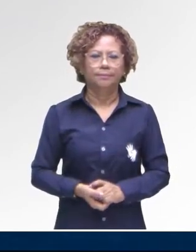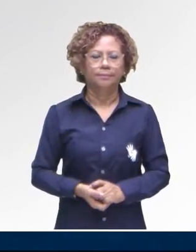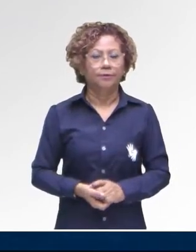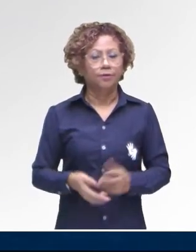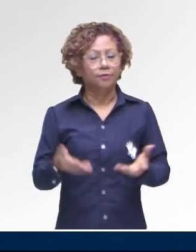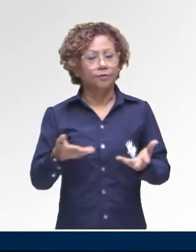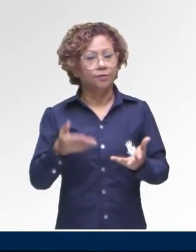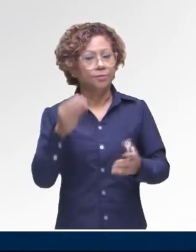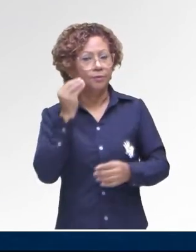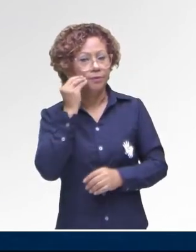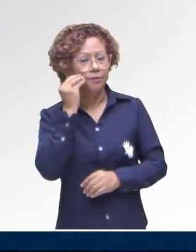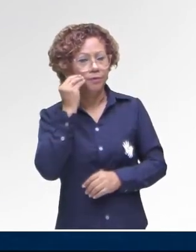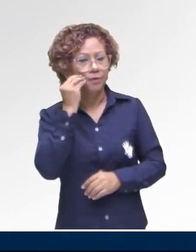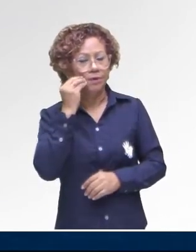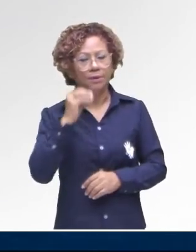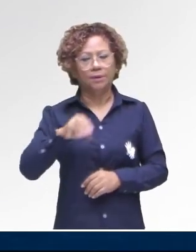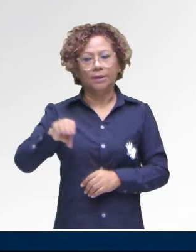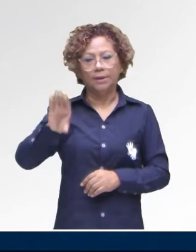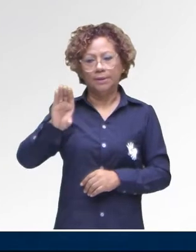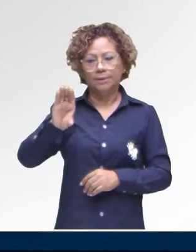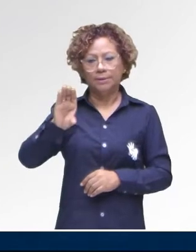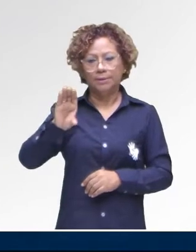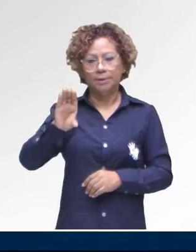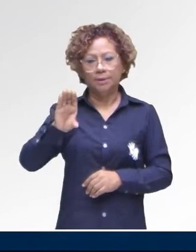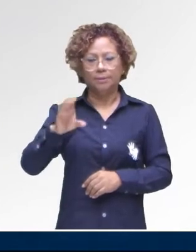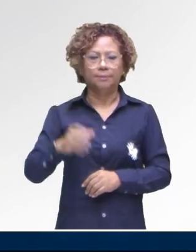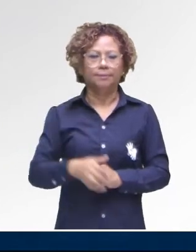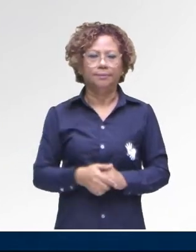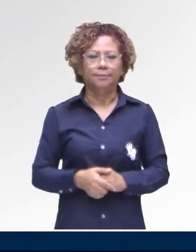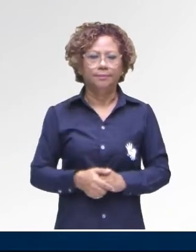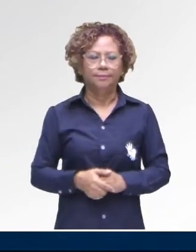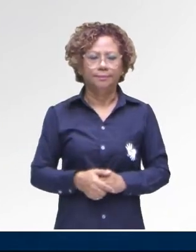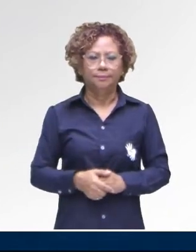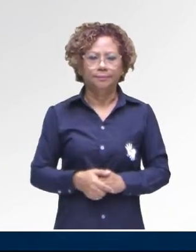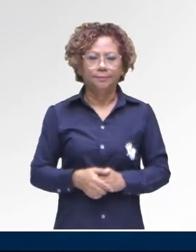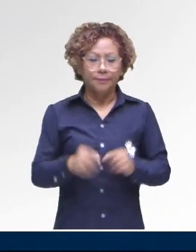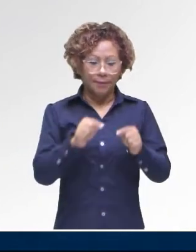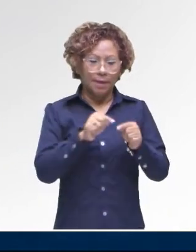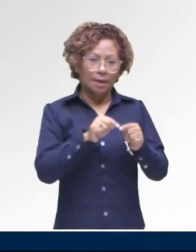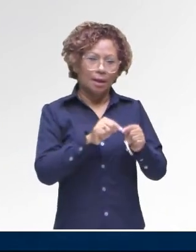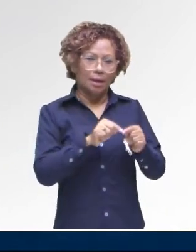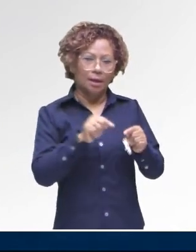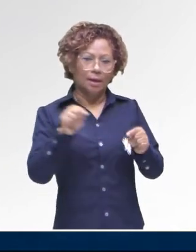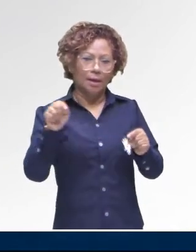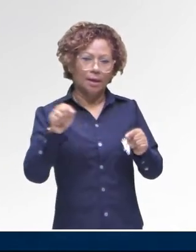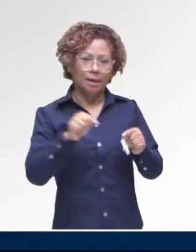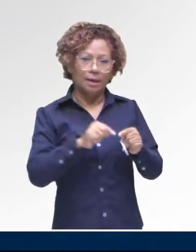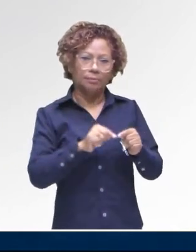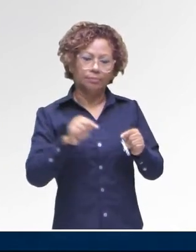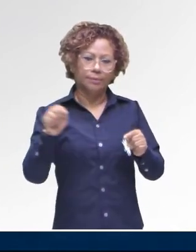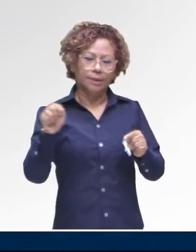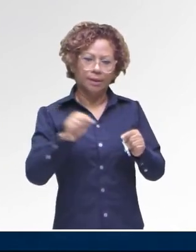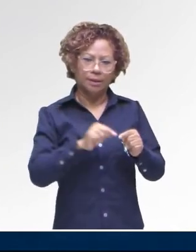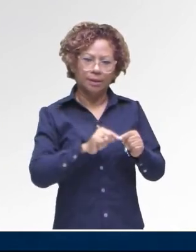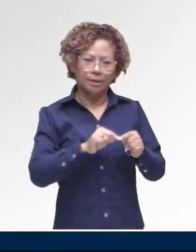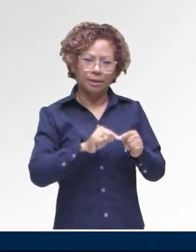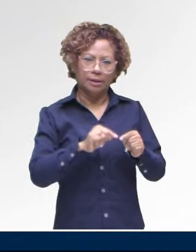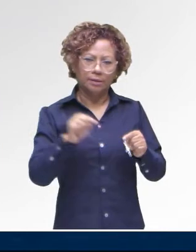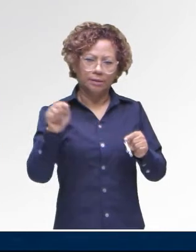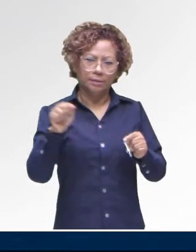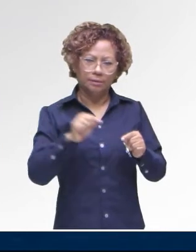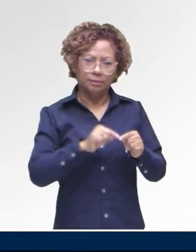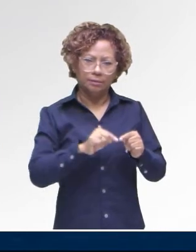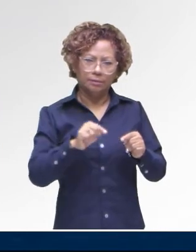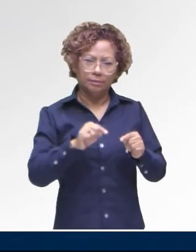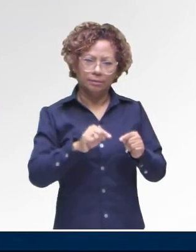verificar aqui todas elas. Letra C. Na letra C, as retas são